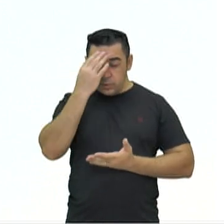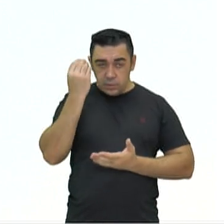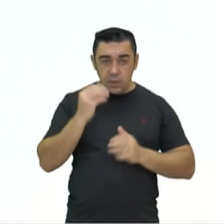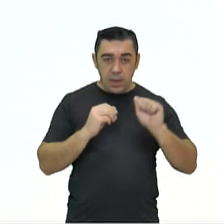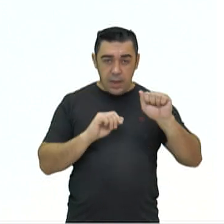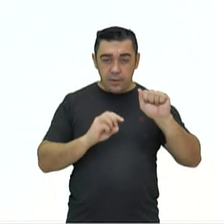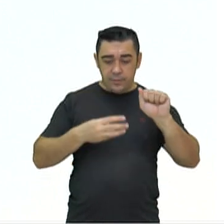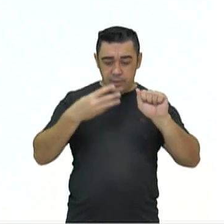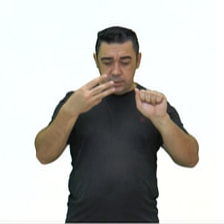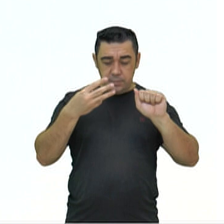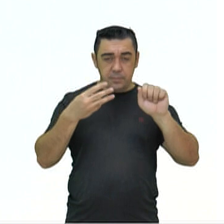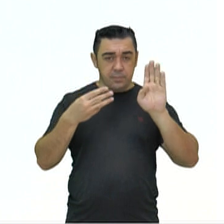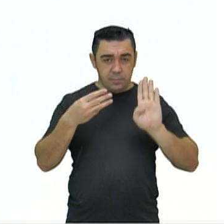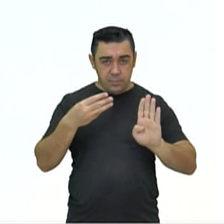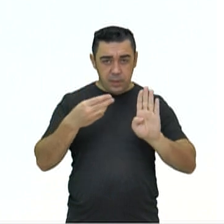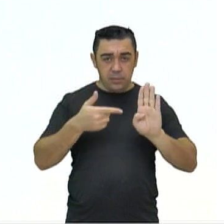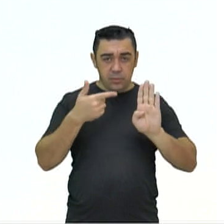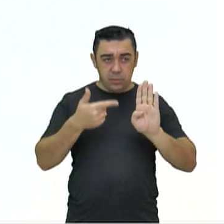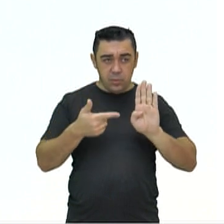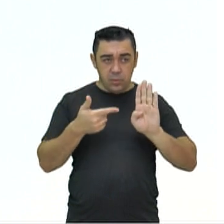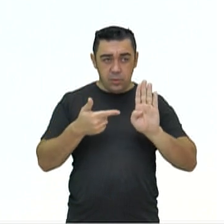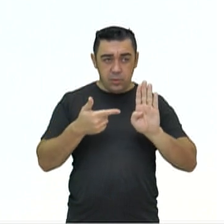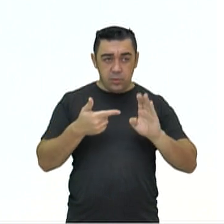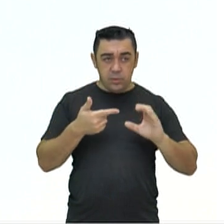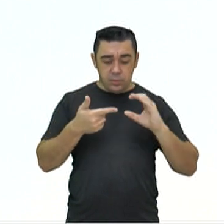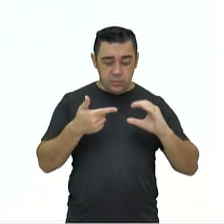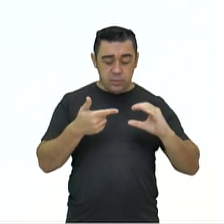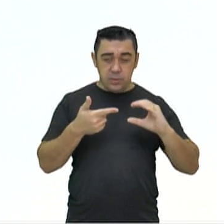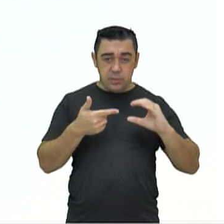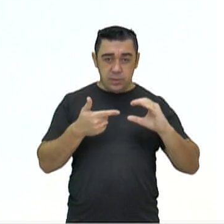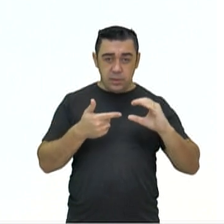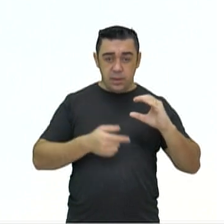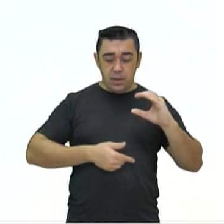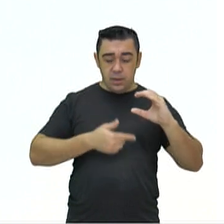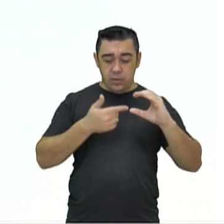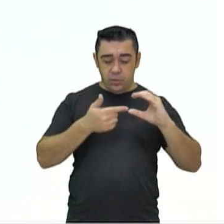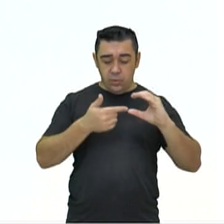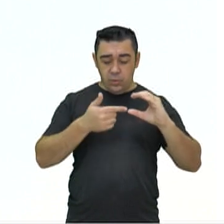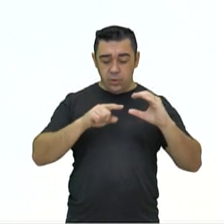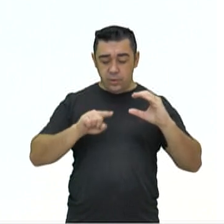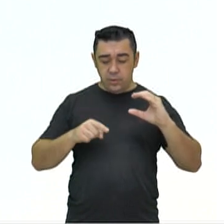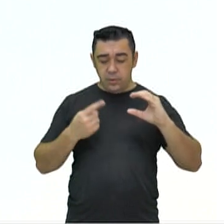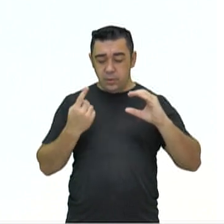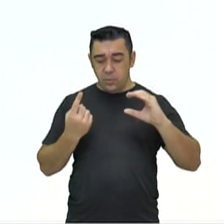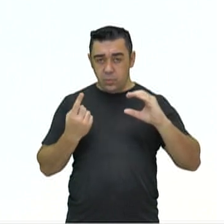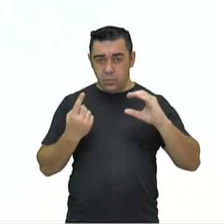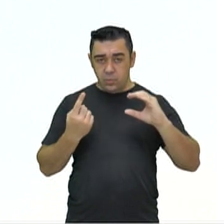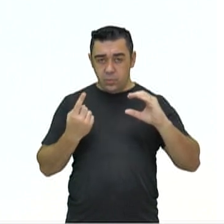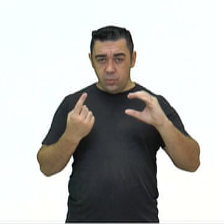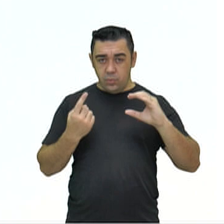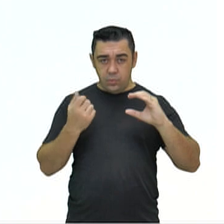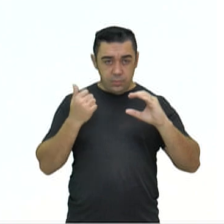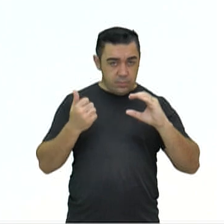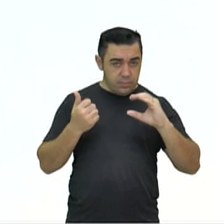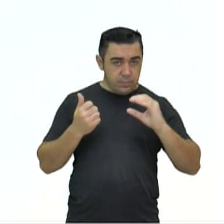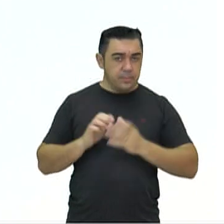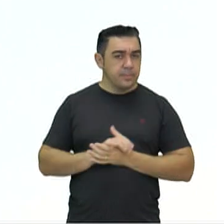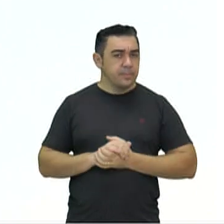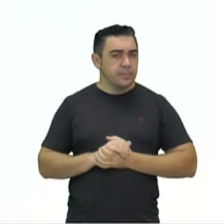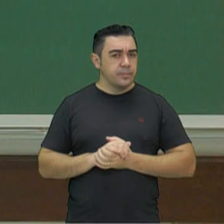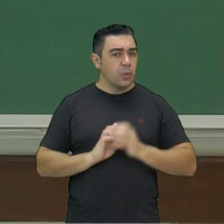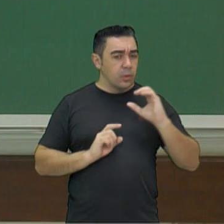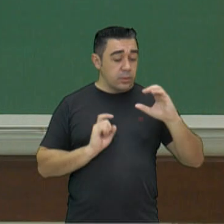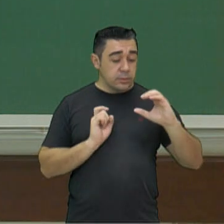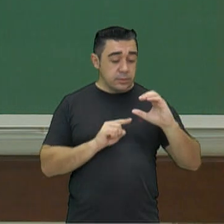A vale 3, o B vale 2 e as coordenadas do centro valem 2, 1. Lembrando, as coordenadas